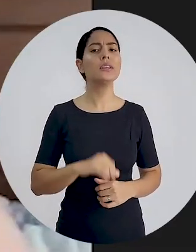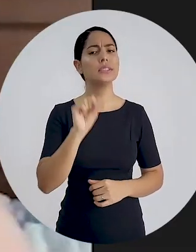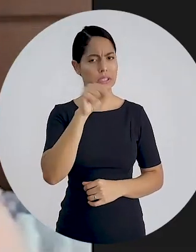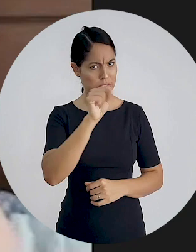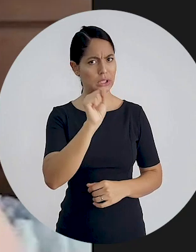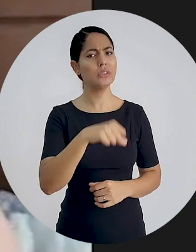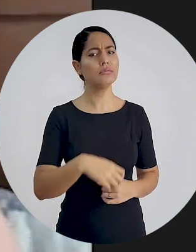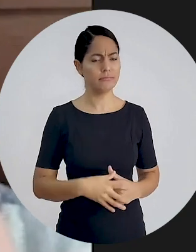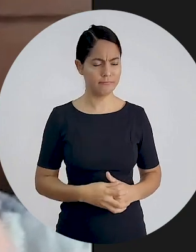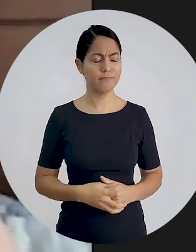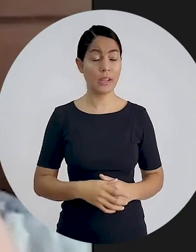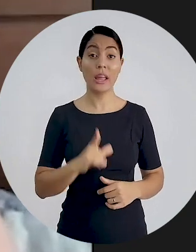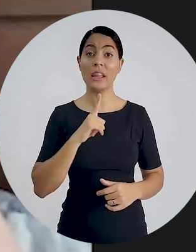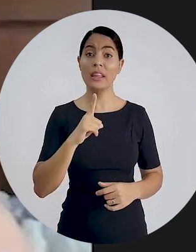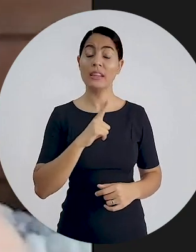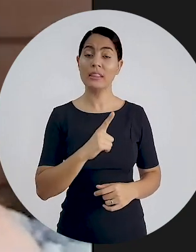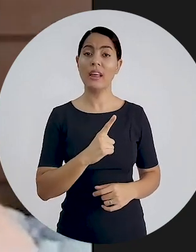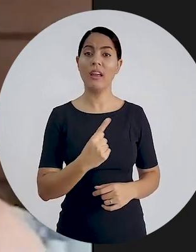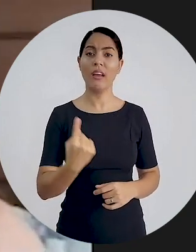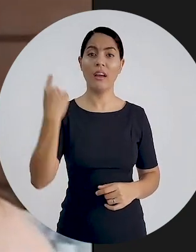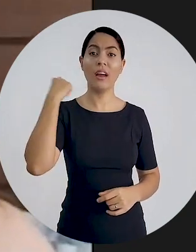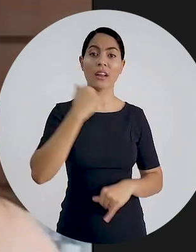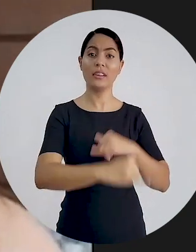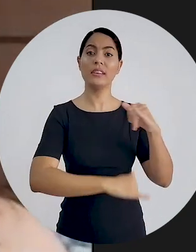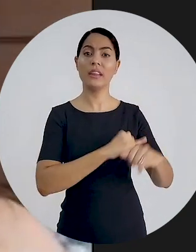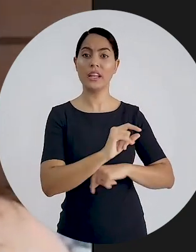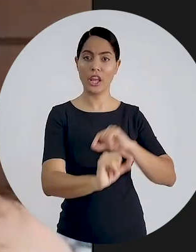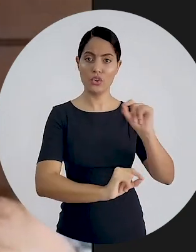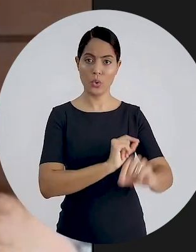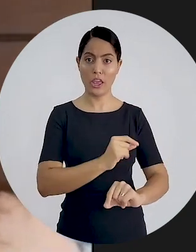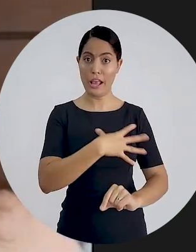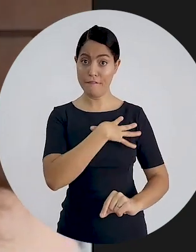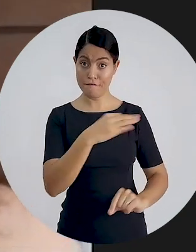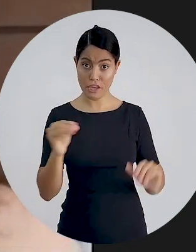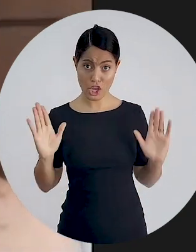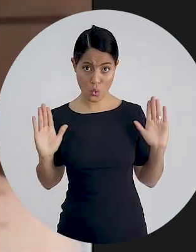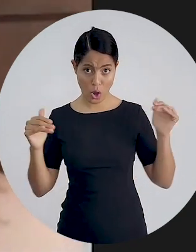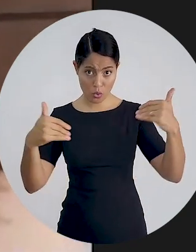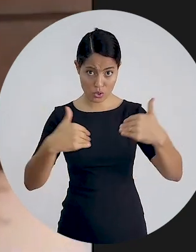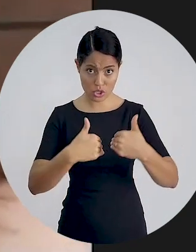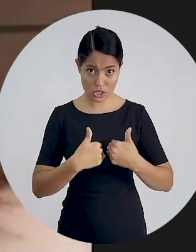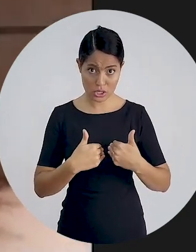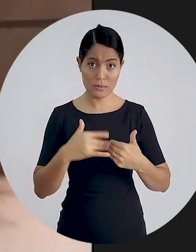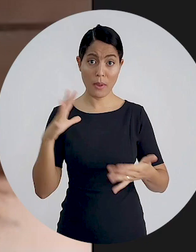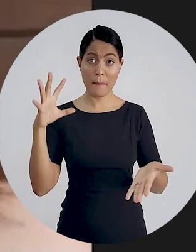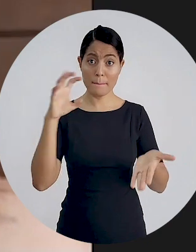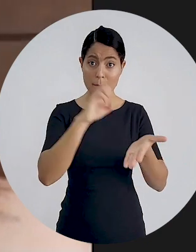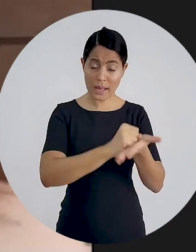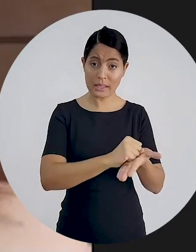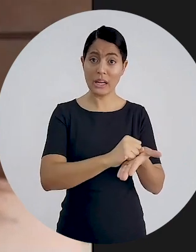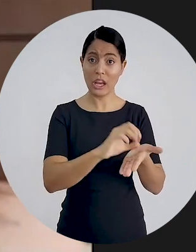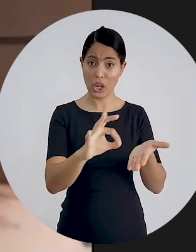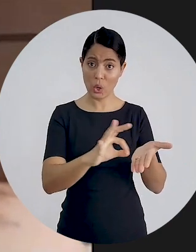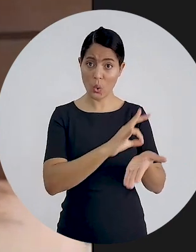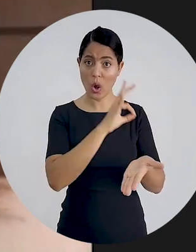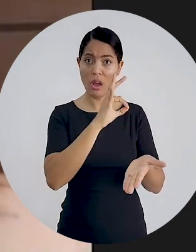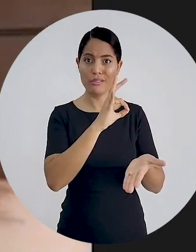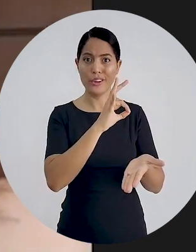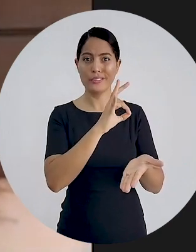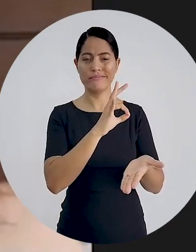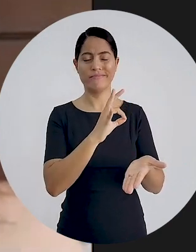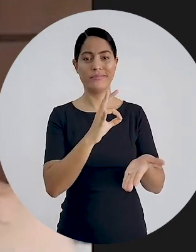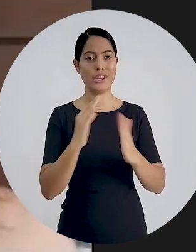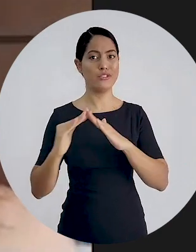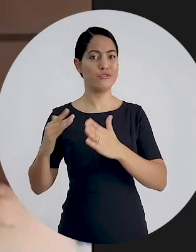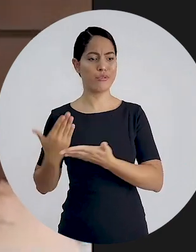Tem, inclusive, passado na internet uma mãe que teve a matrícula do seu filho negada, né? É